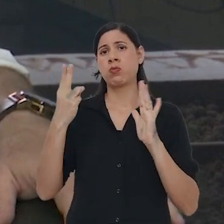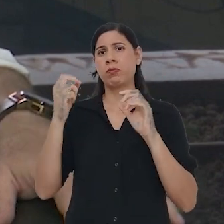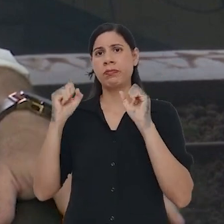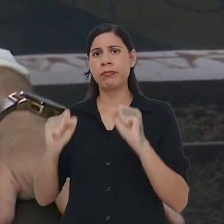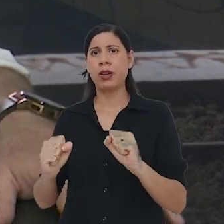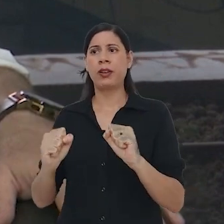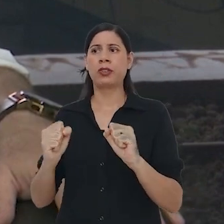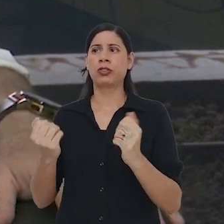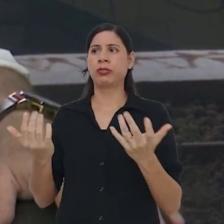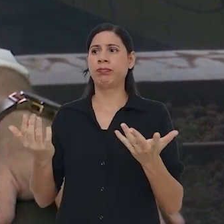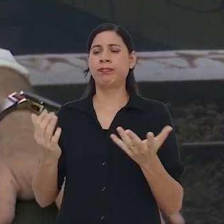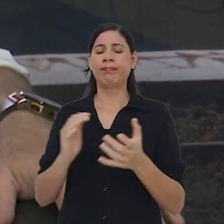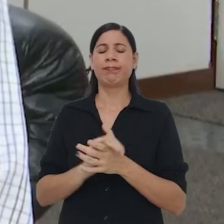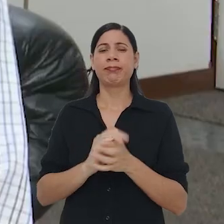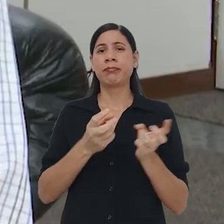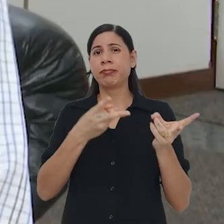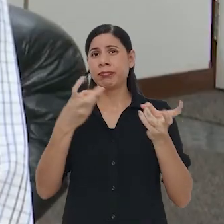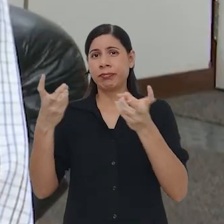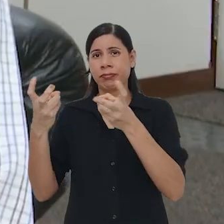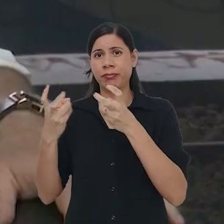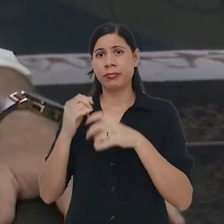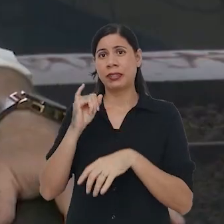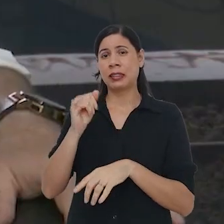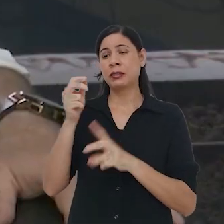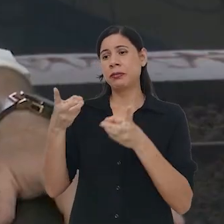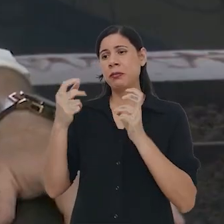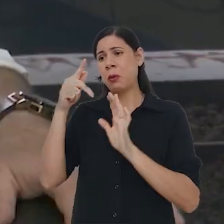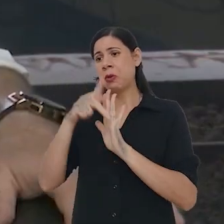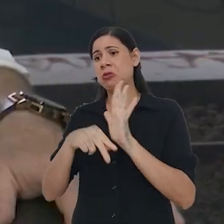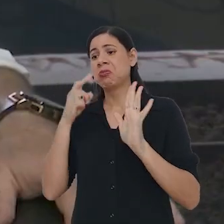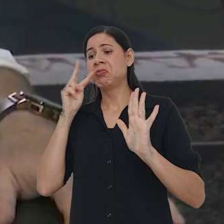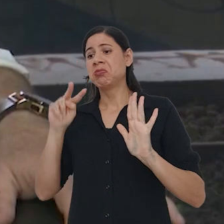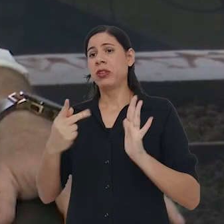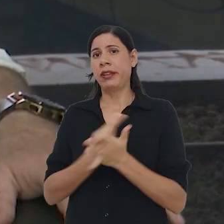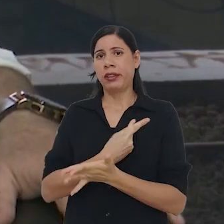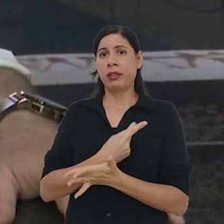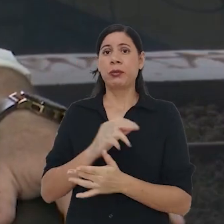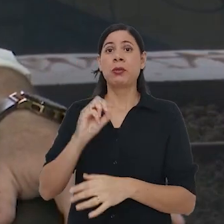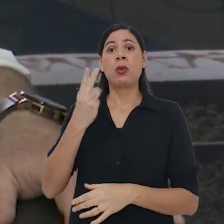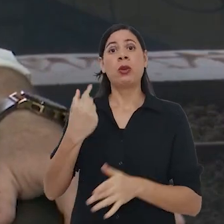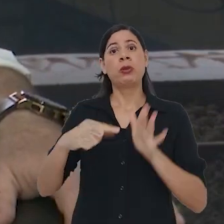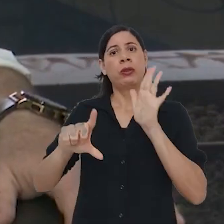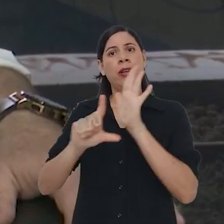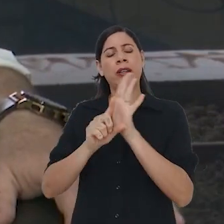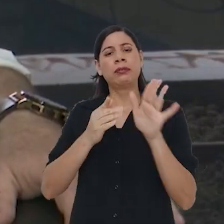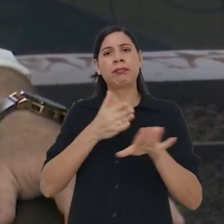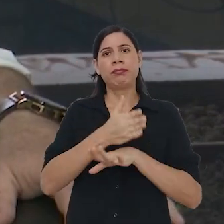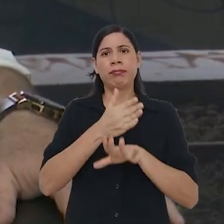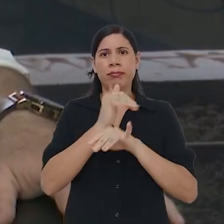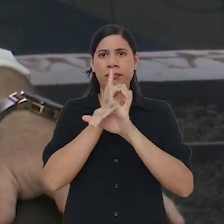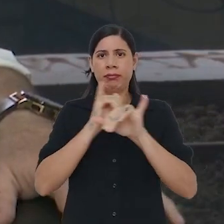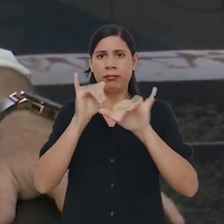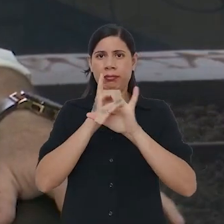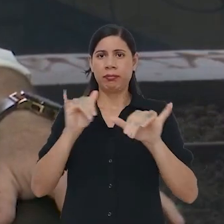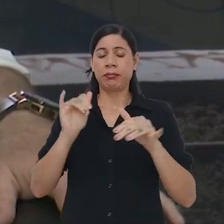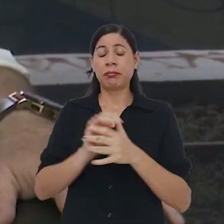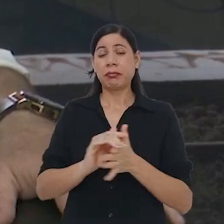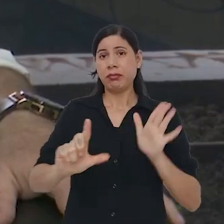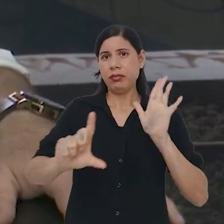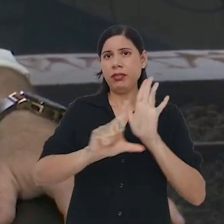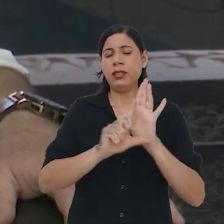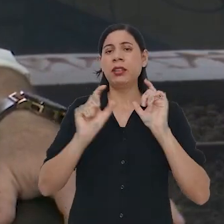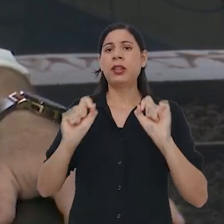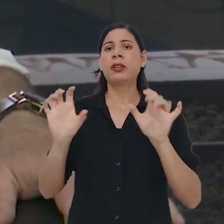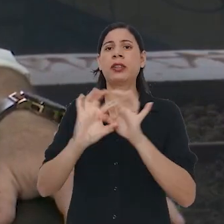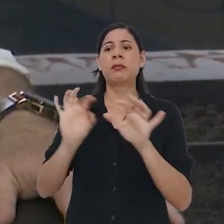pode fazer alguma observação a respeito de um projeto que ele viu. E a gente tem a lei de acesso à informação, que essa